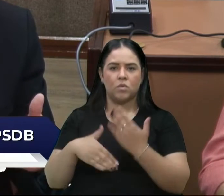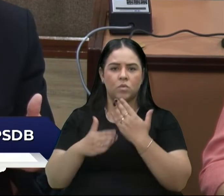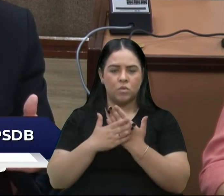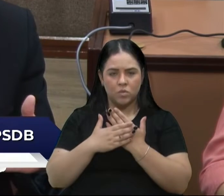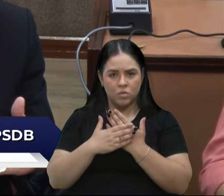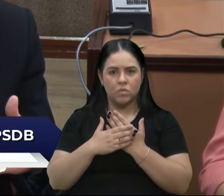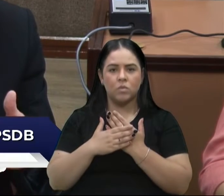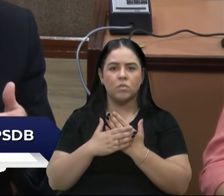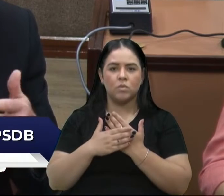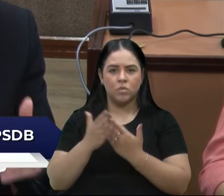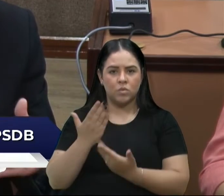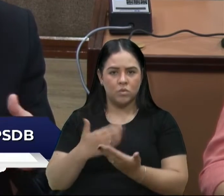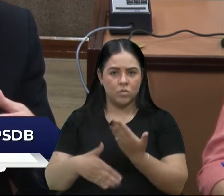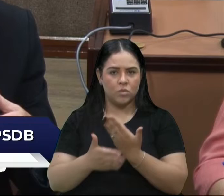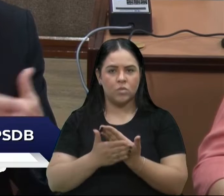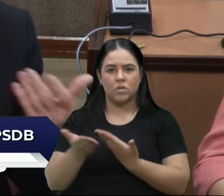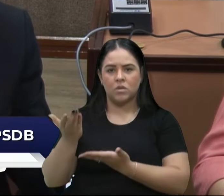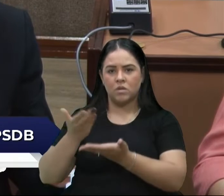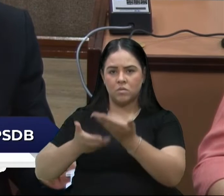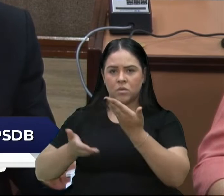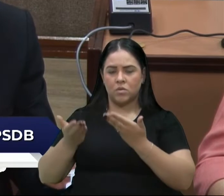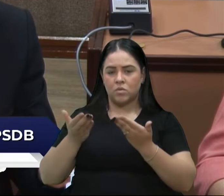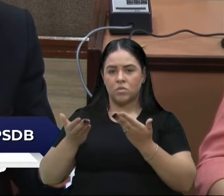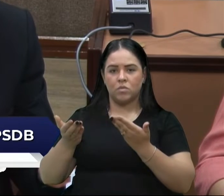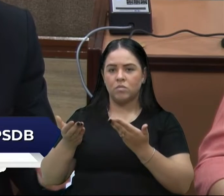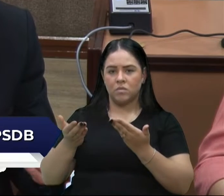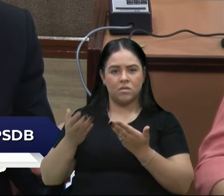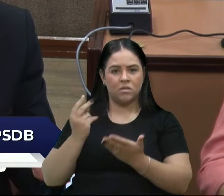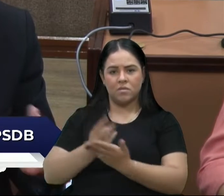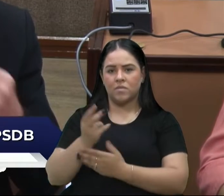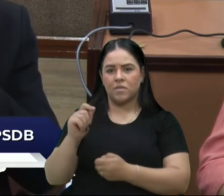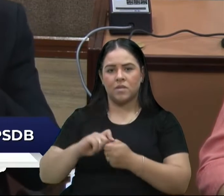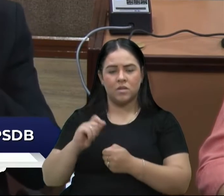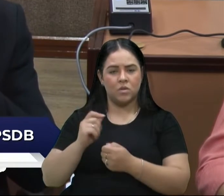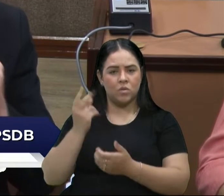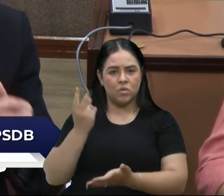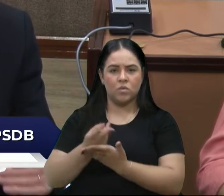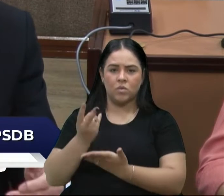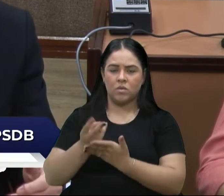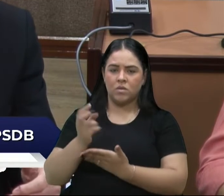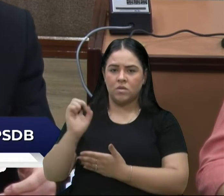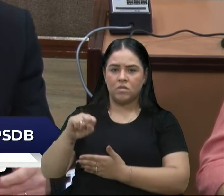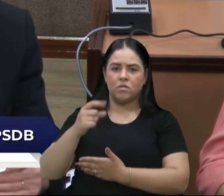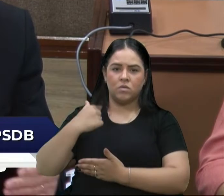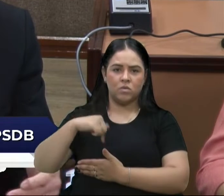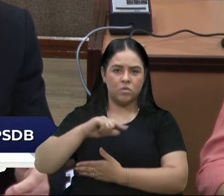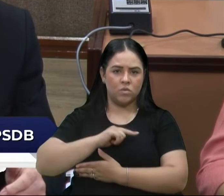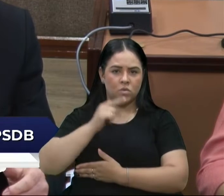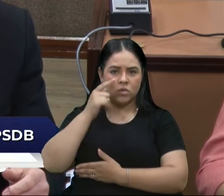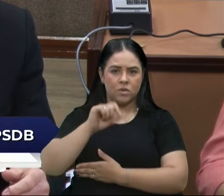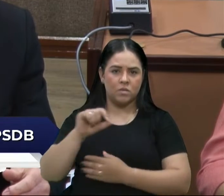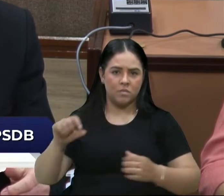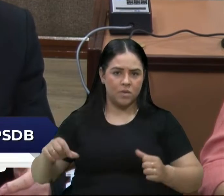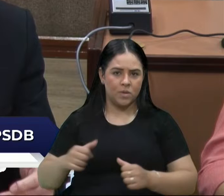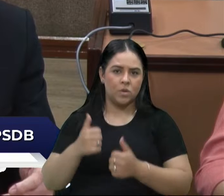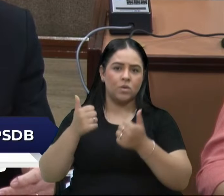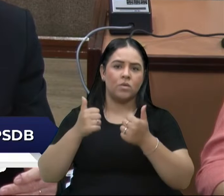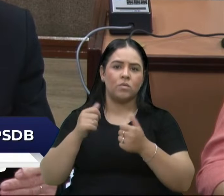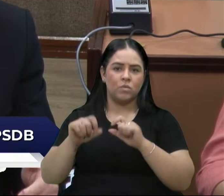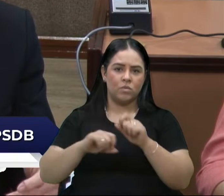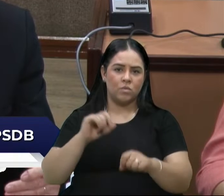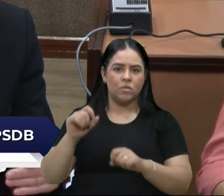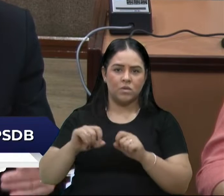atendam da forma como sempre fizeram, que continuem fazendo isso para nós, para a gente recuperar essa